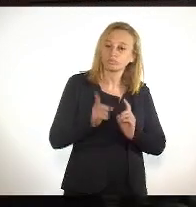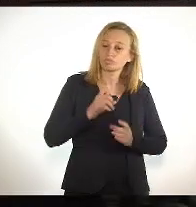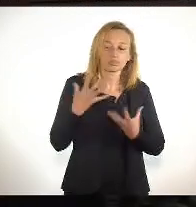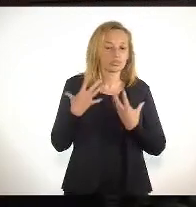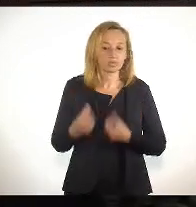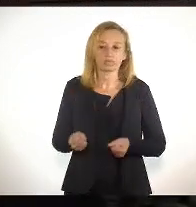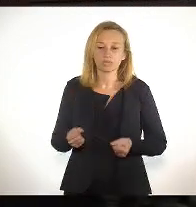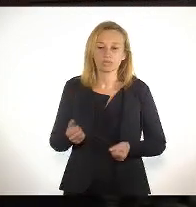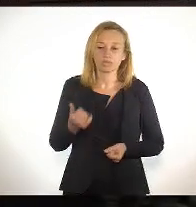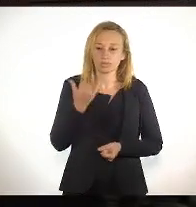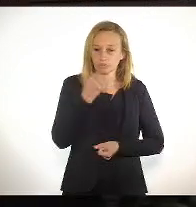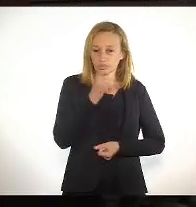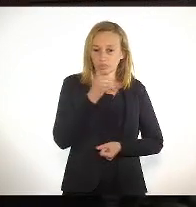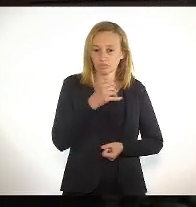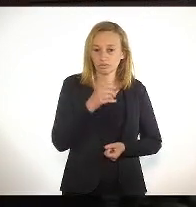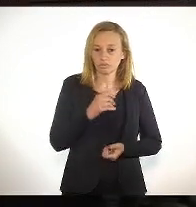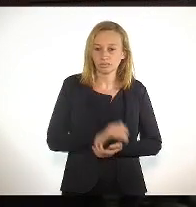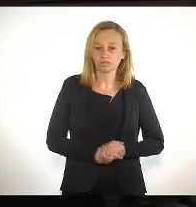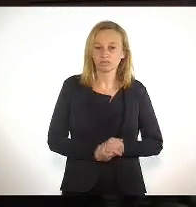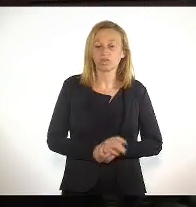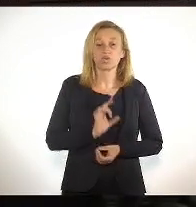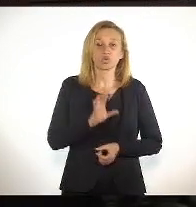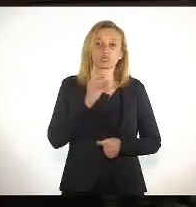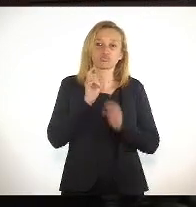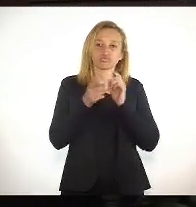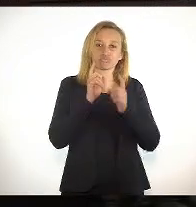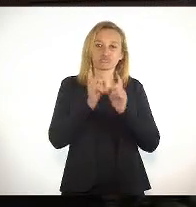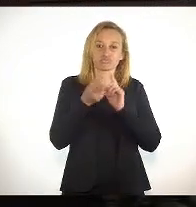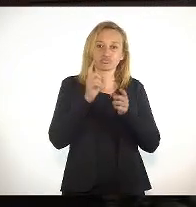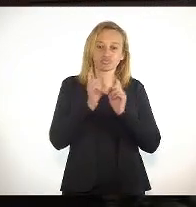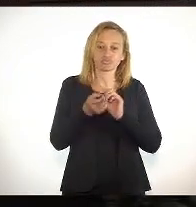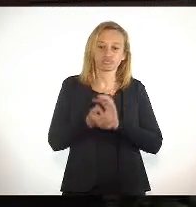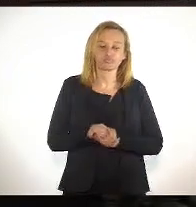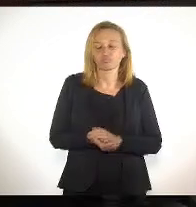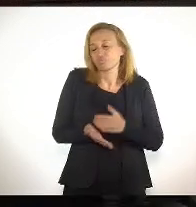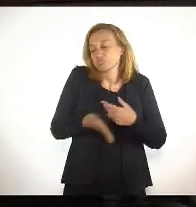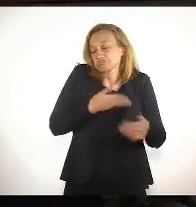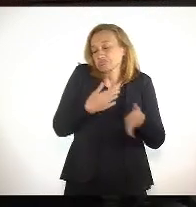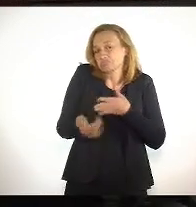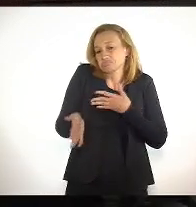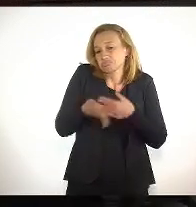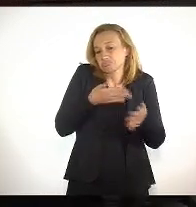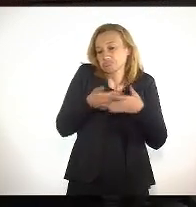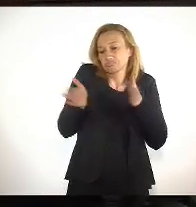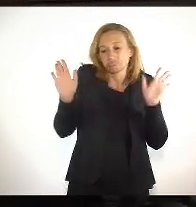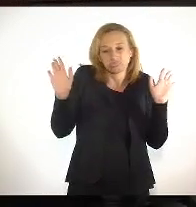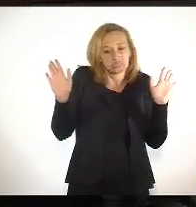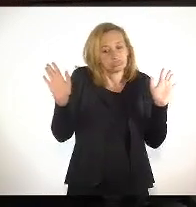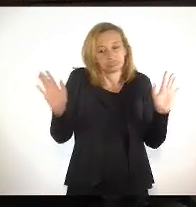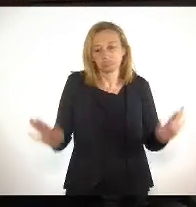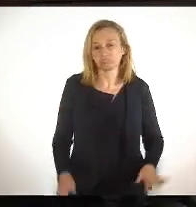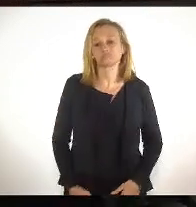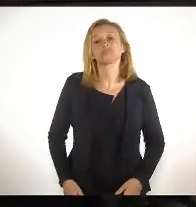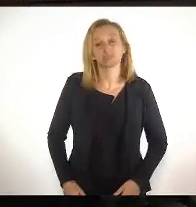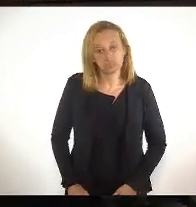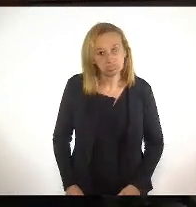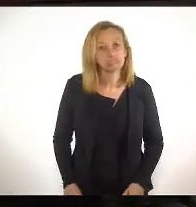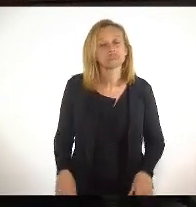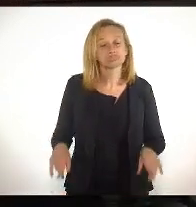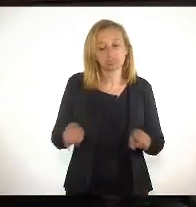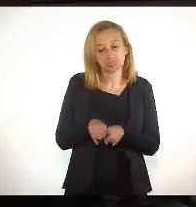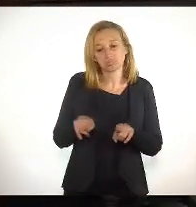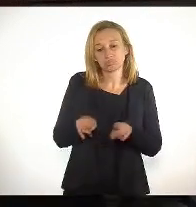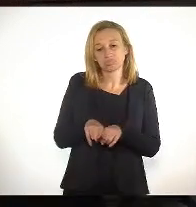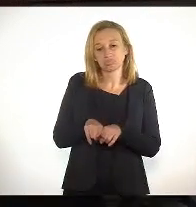mais apenas um discurso, seja ele qual for. É claro também que o